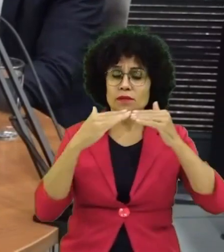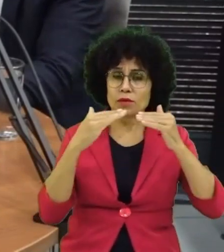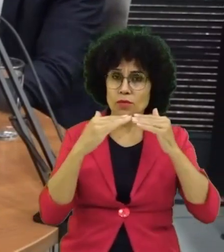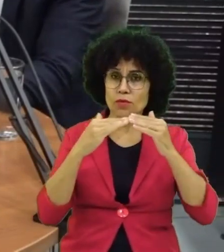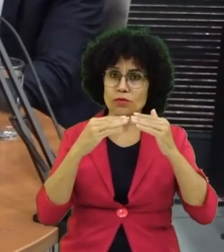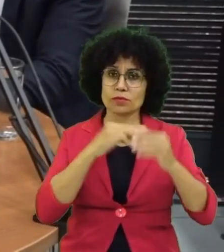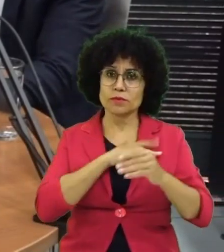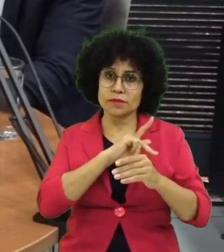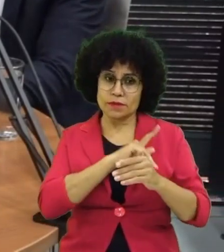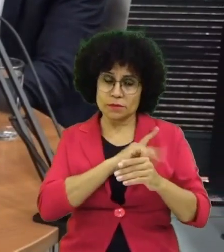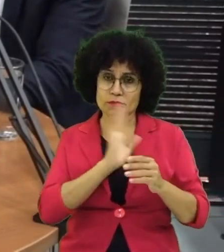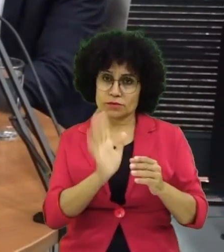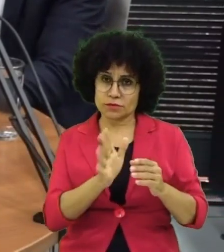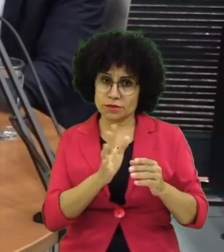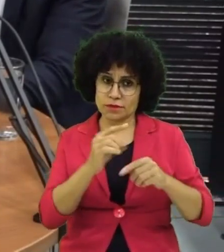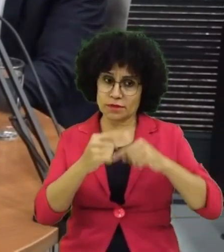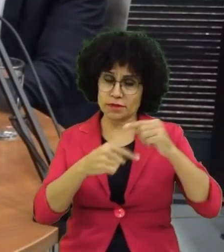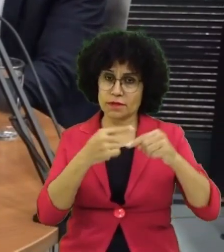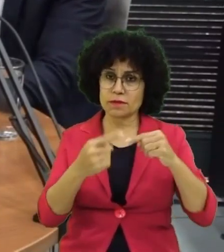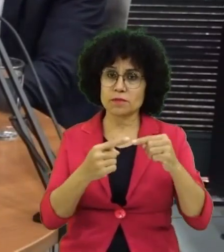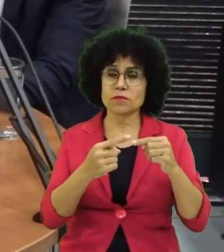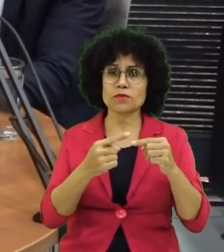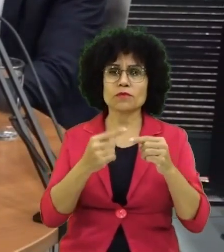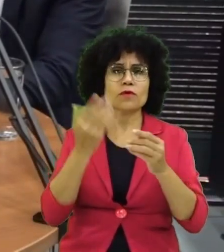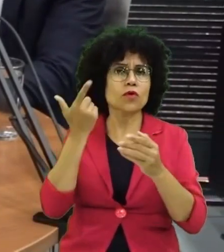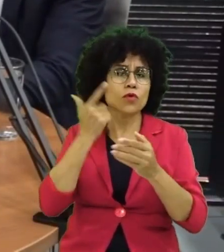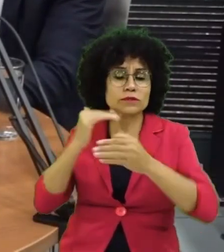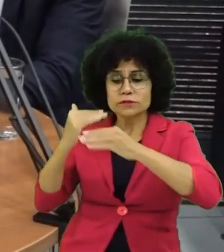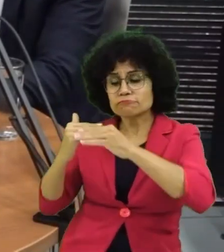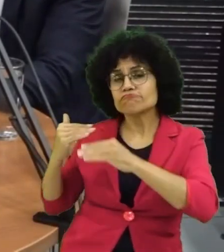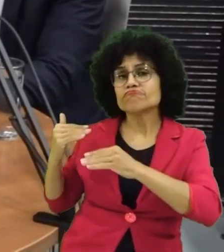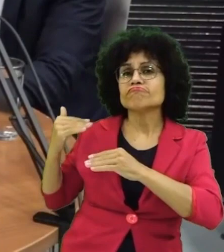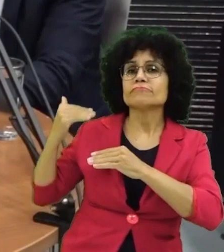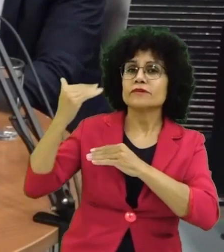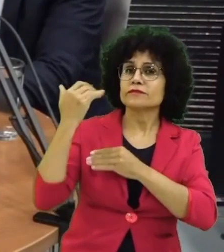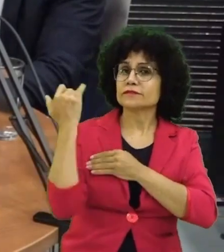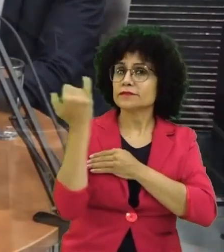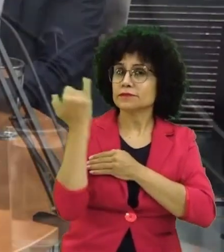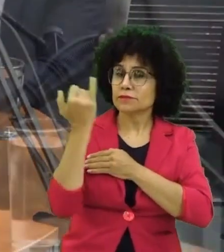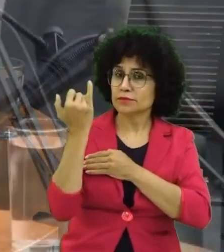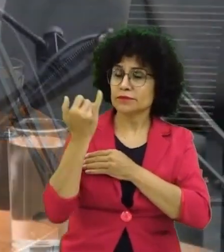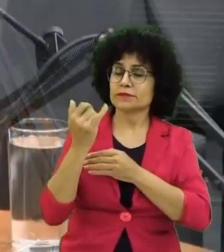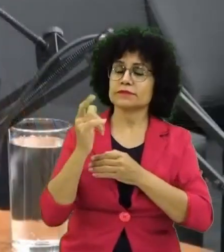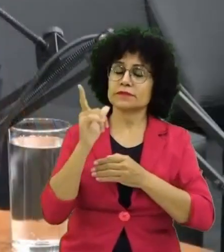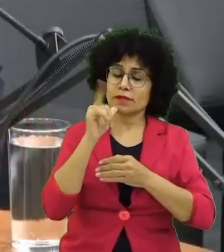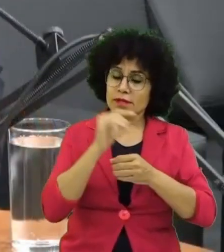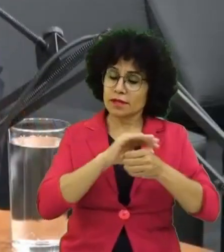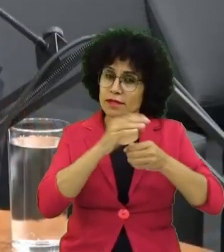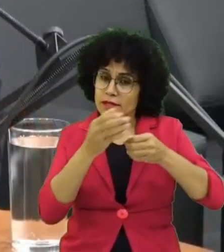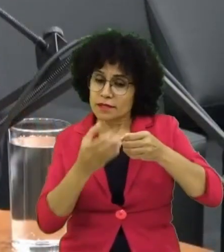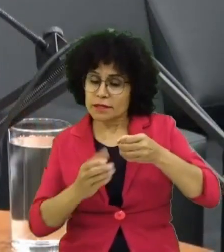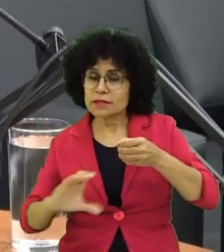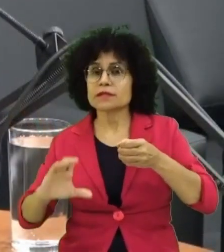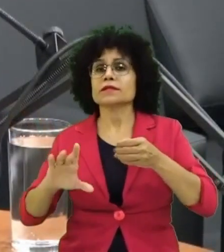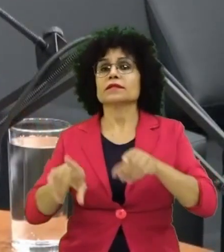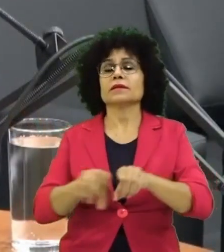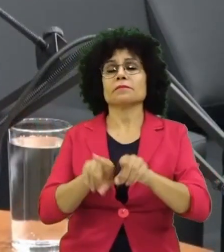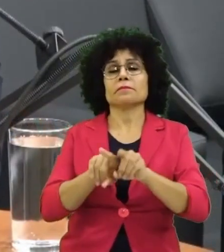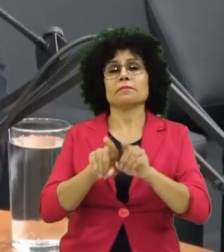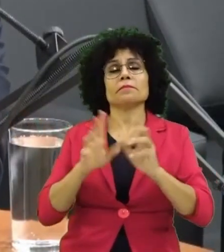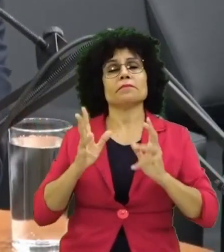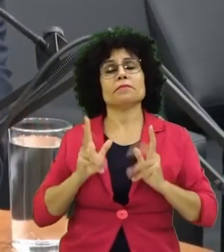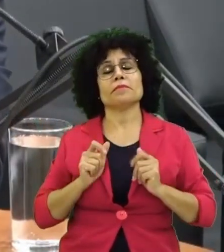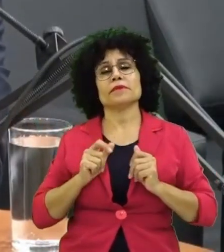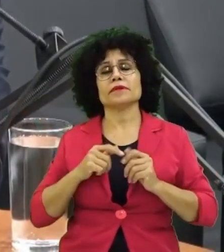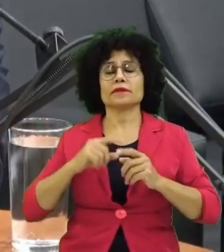feito com o Ministério Público, nós avançamos significativamente no saneamento em Cuiabá. É claro que outros desafios surgem, né?